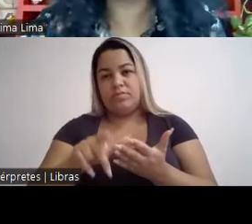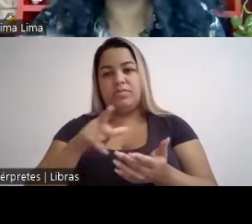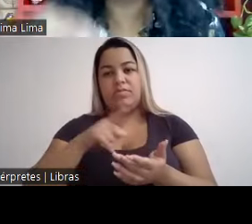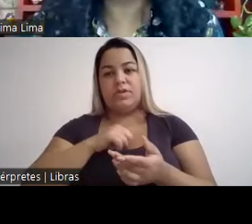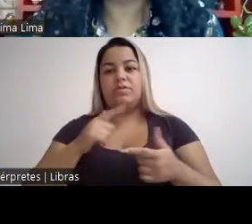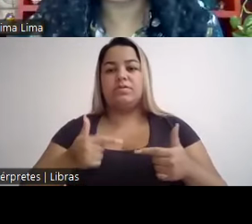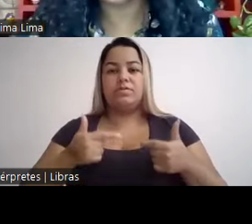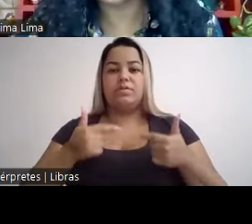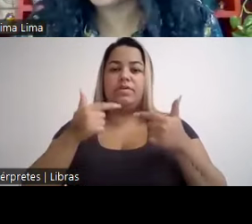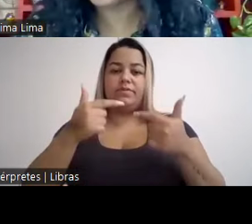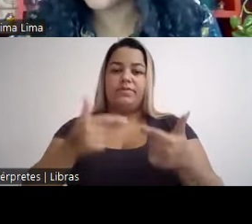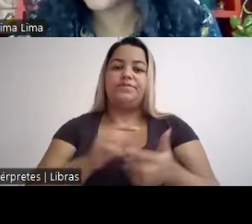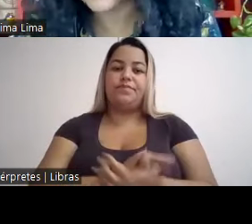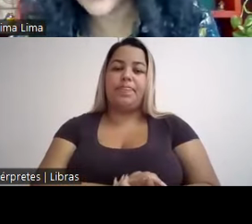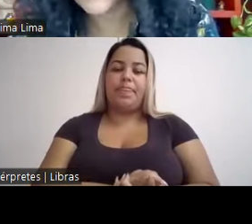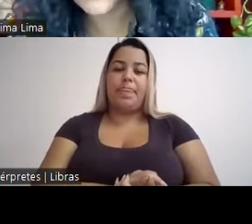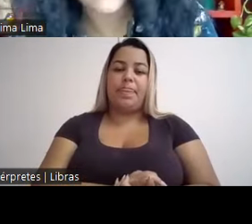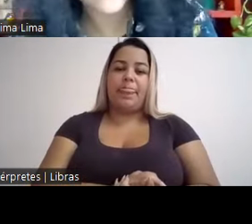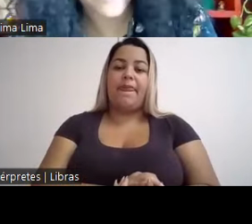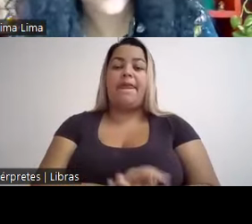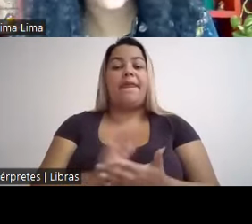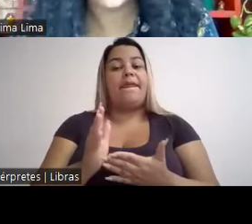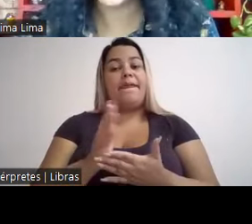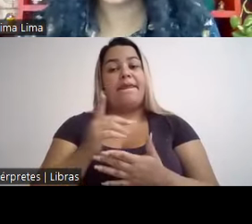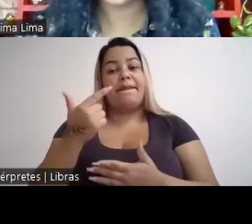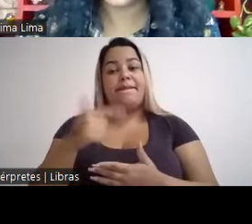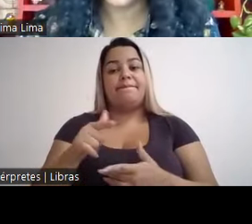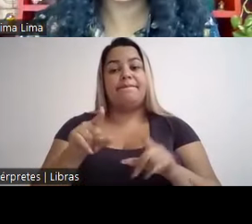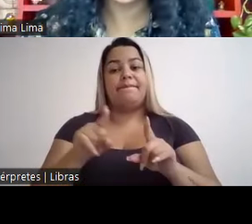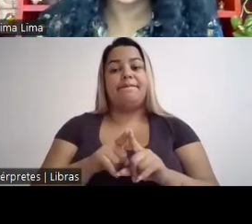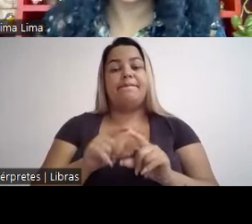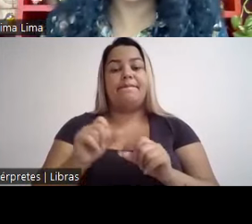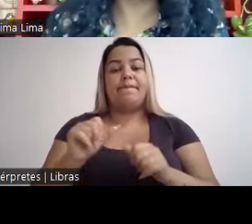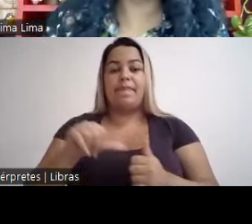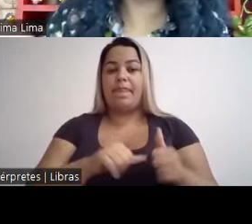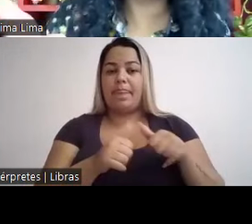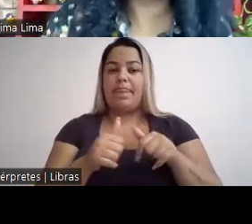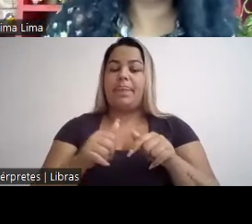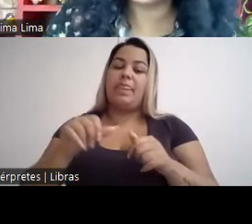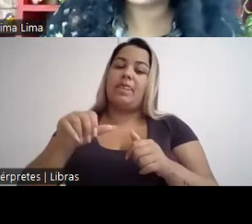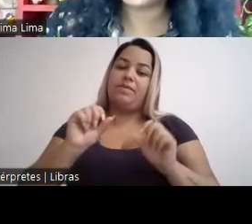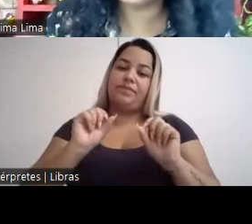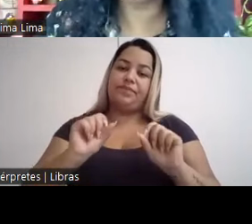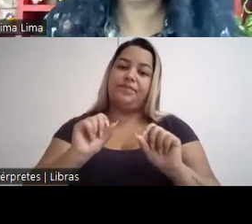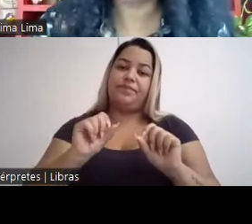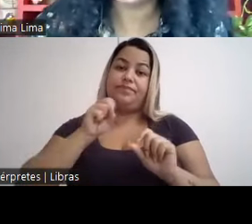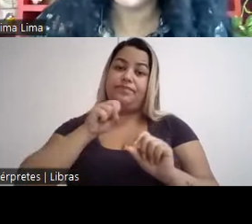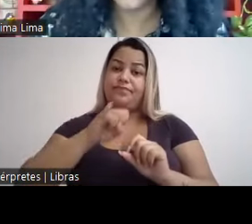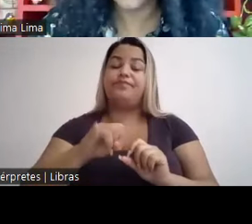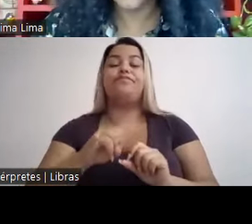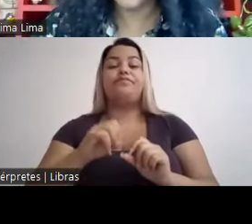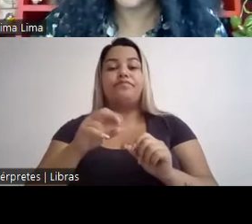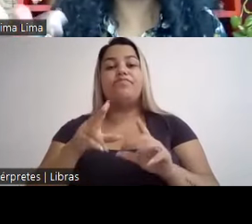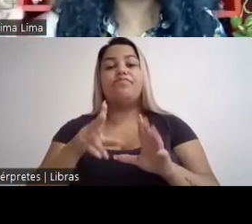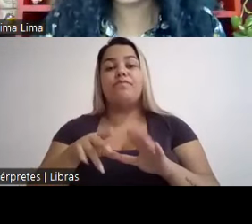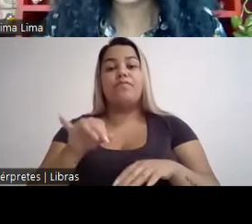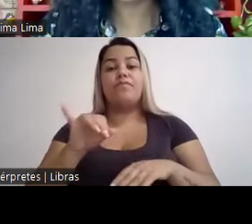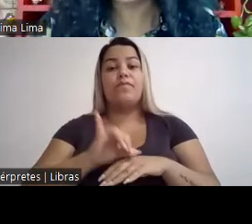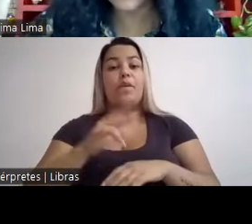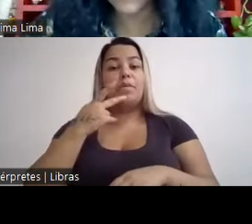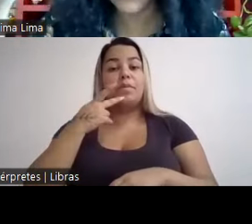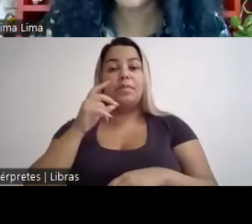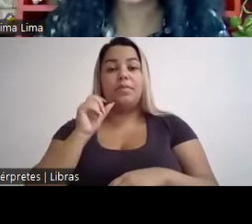tem outras questões de cenário que devem ser avaliadas, mas isso é como se fosse uma fundação para que